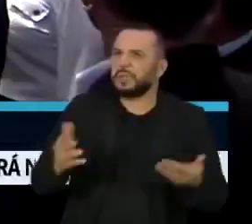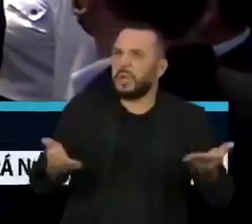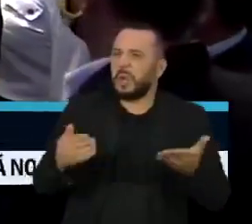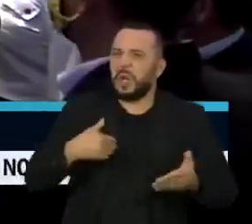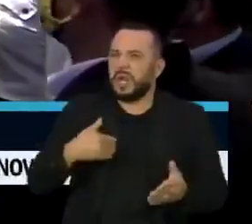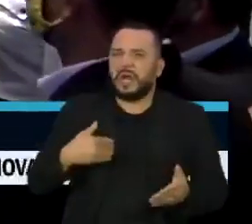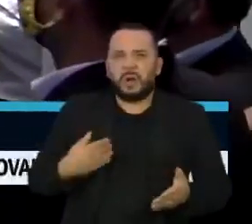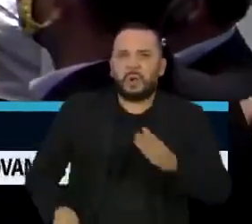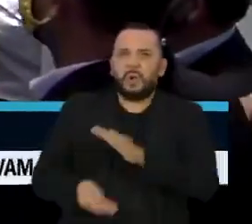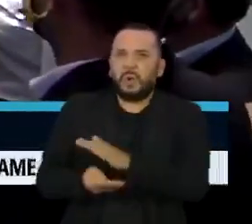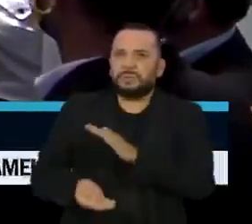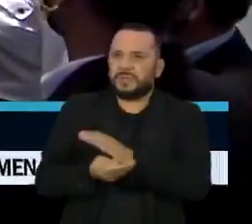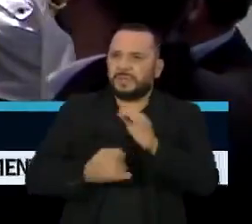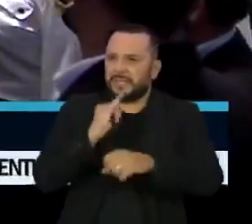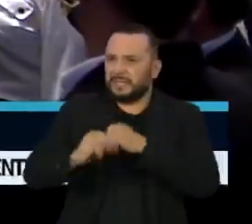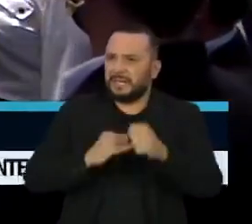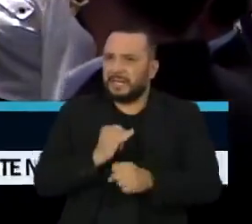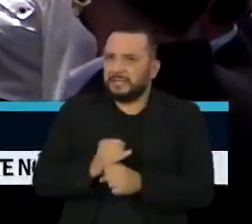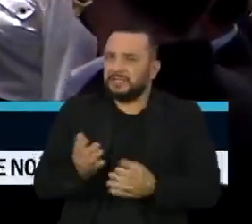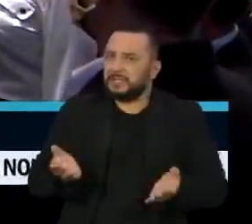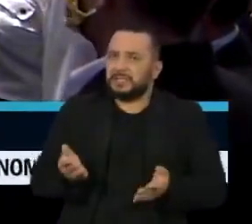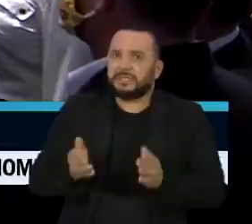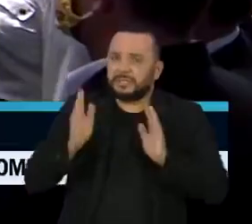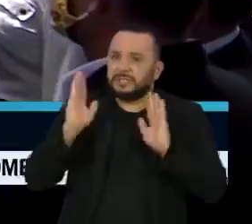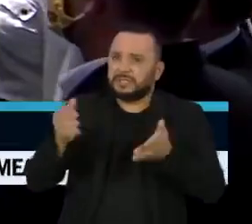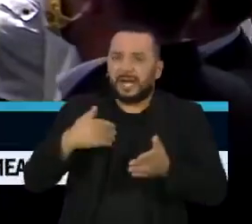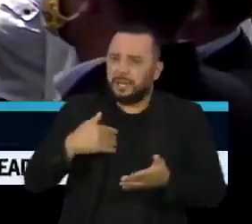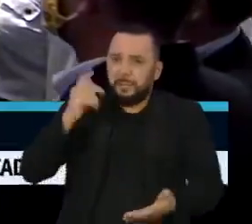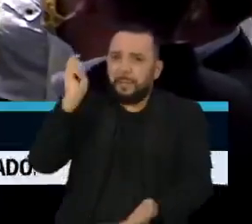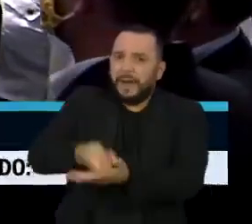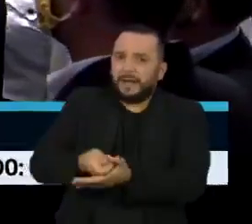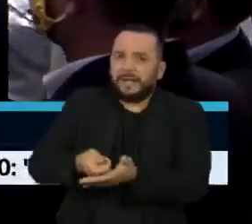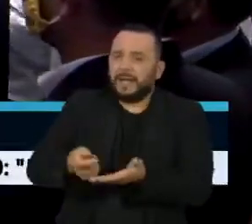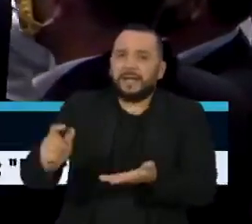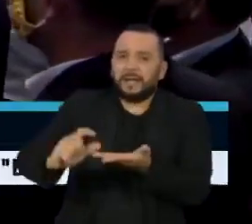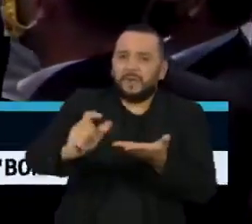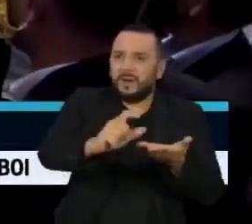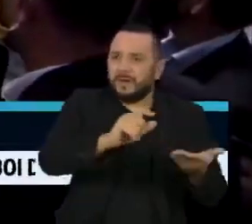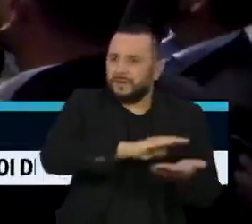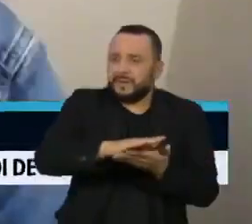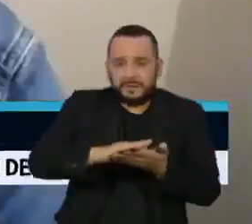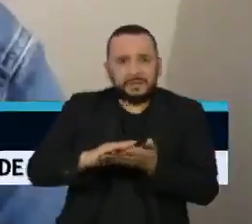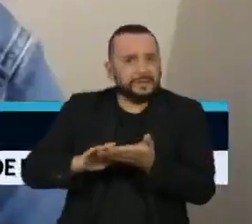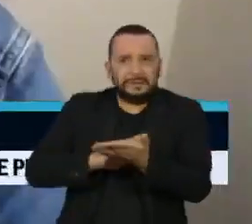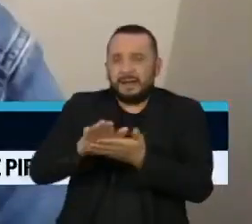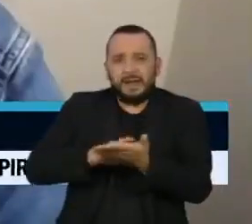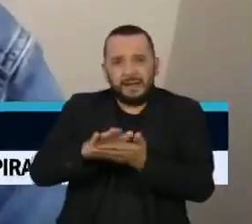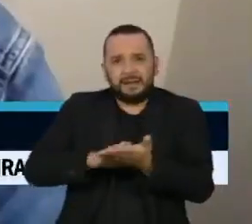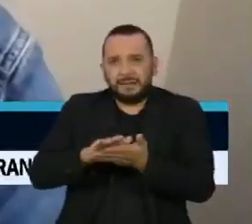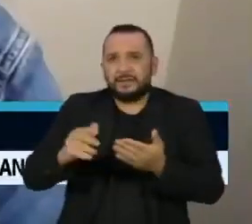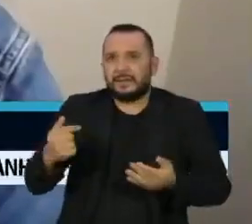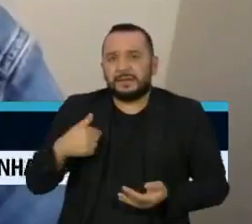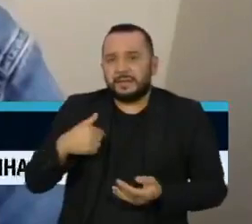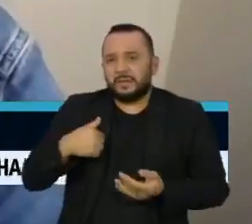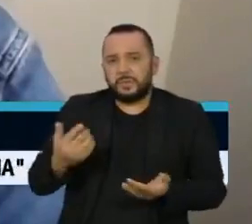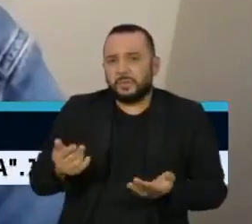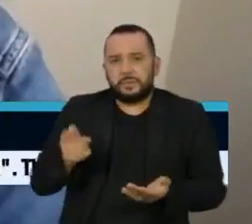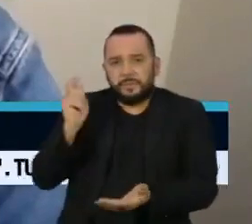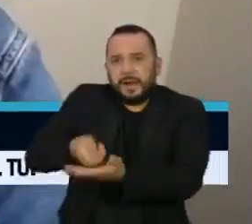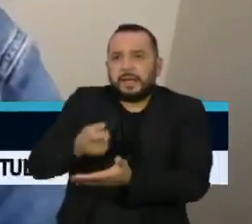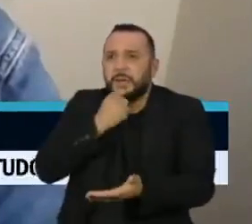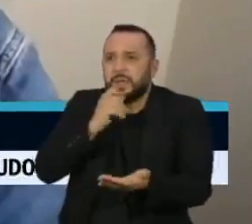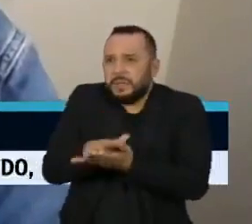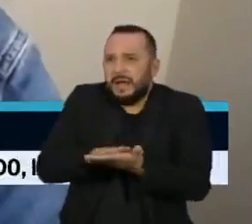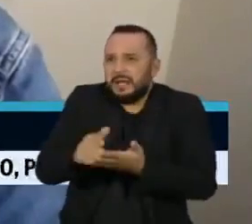virtual. Não recebemos uma ampola de vacina, não paguei um centavo e estou me acusando de corrupção. Na realidade, ele está tentando